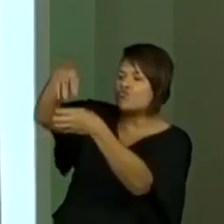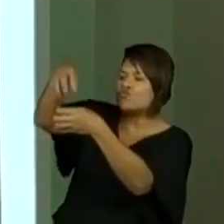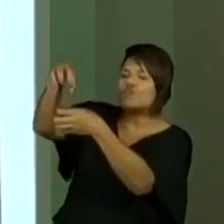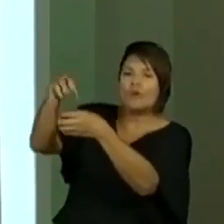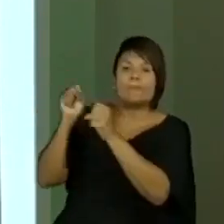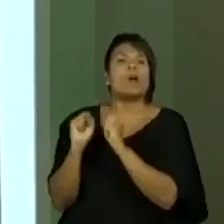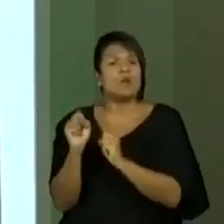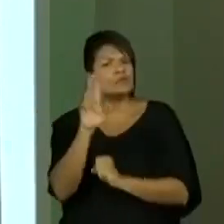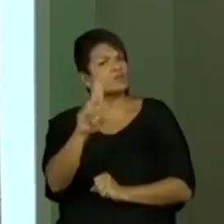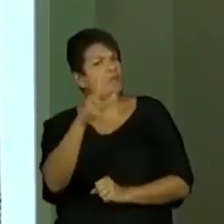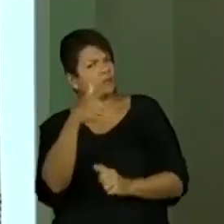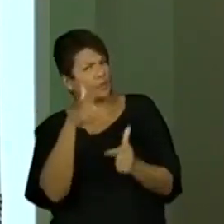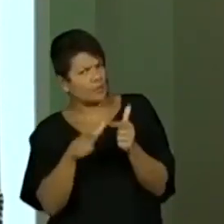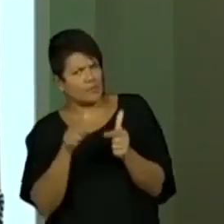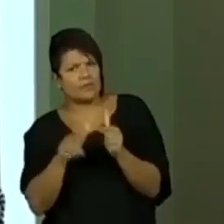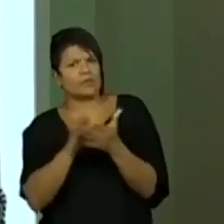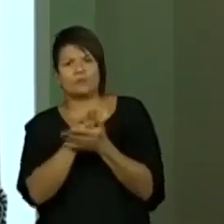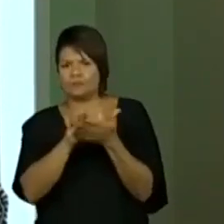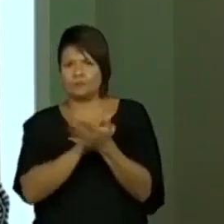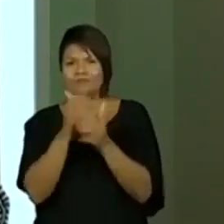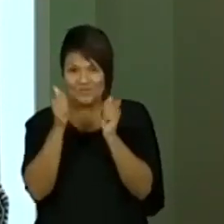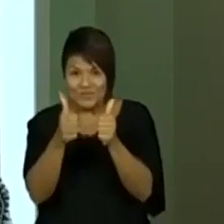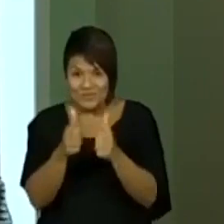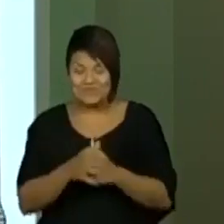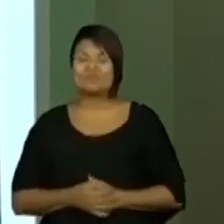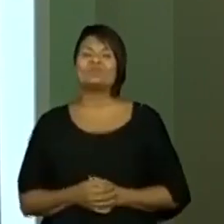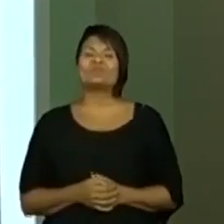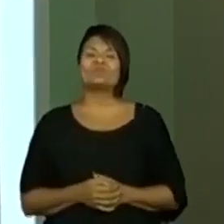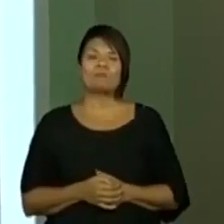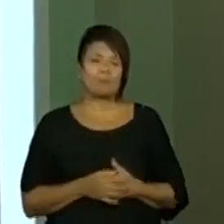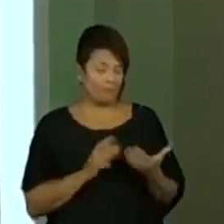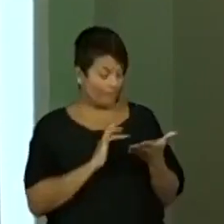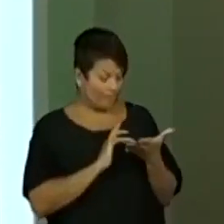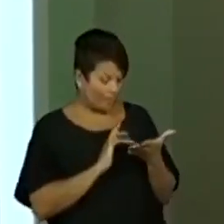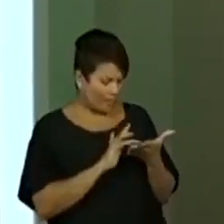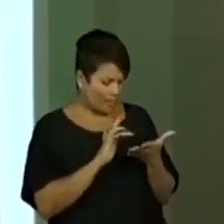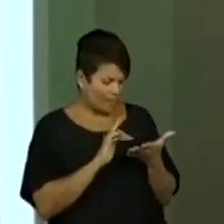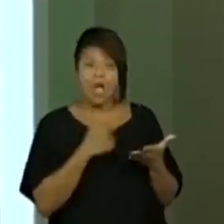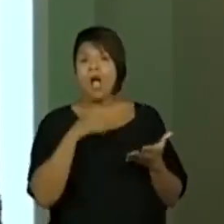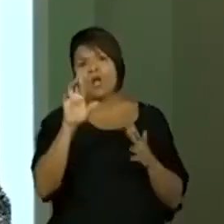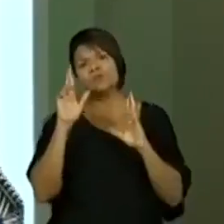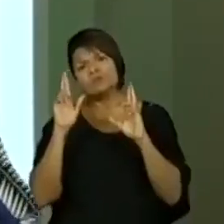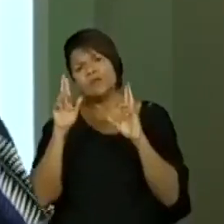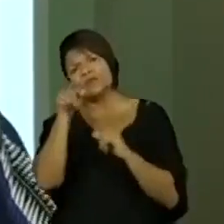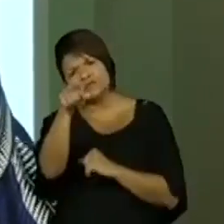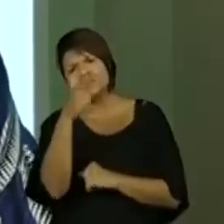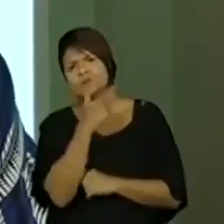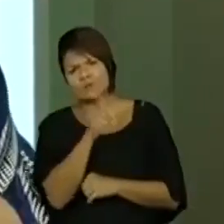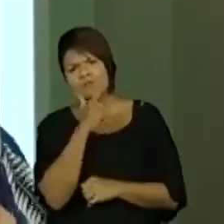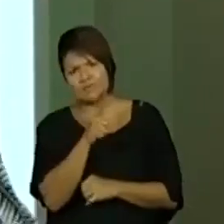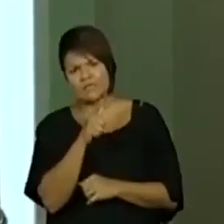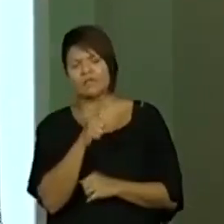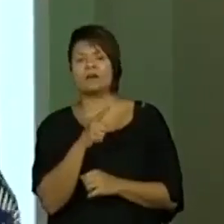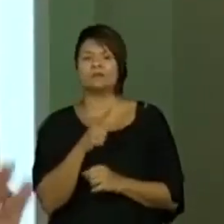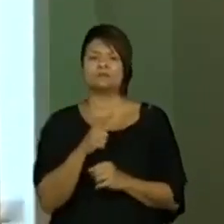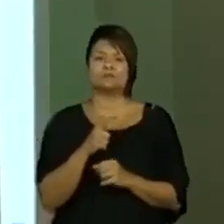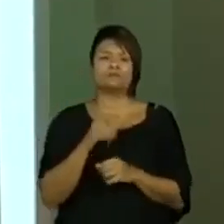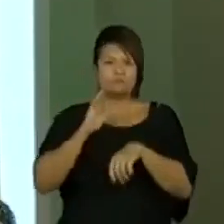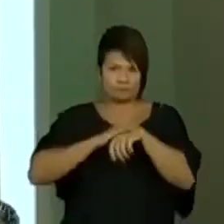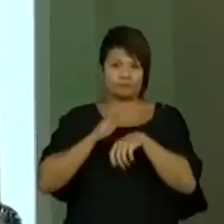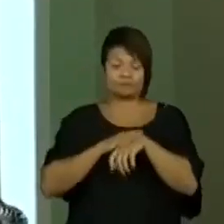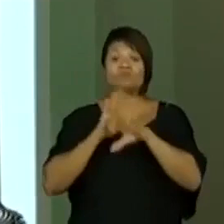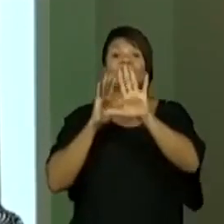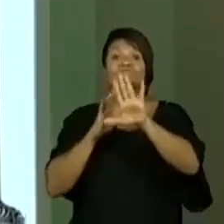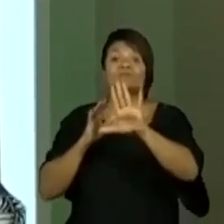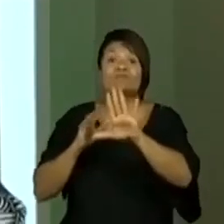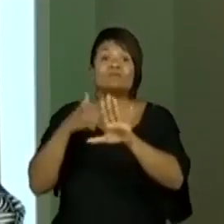utilizada, não causa nenhum tipo de problema, tá bom? Então, eu espero que vocês consigam reproduzir. Uma outra